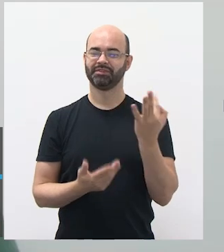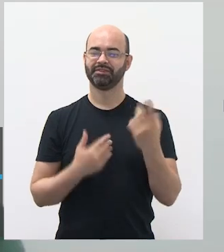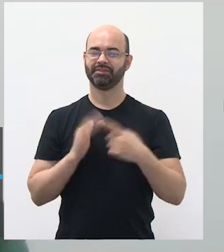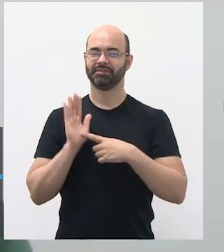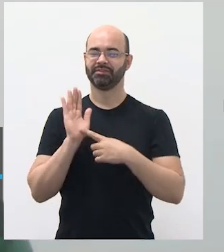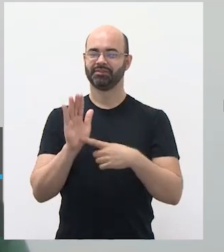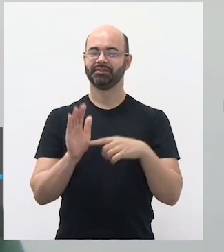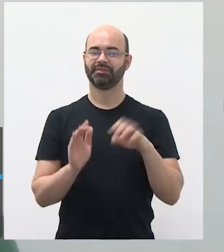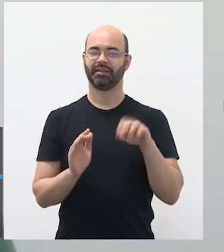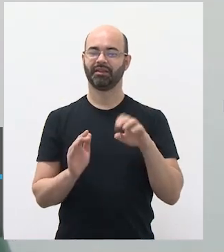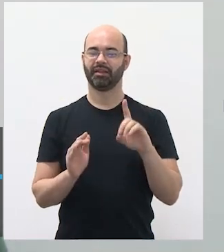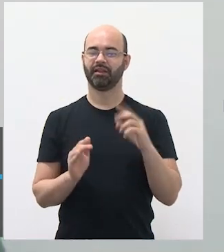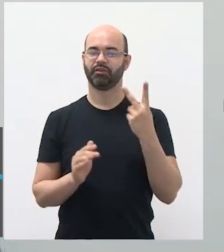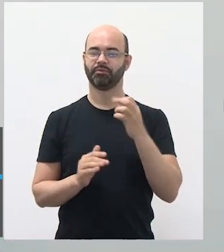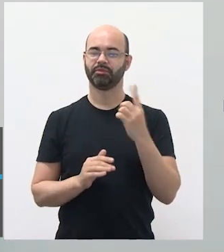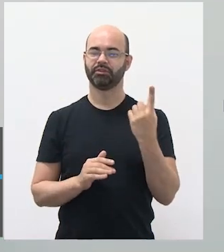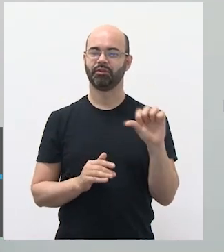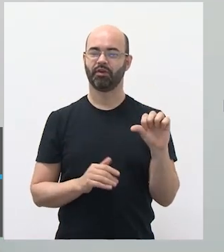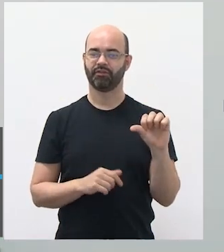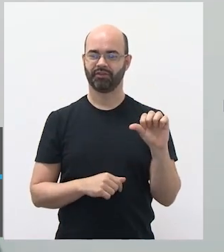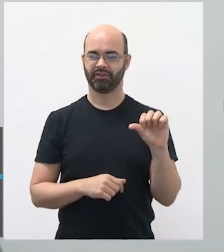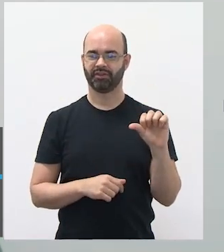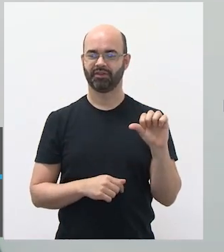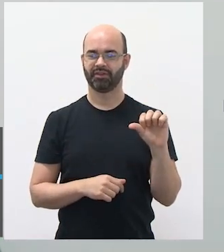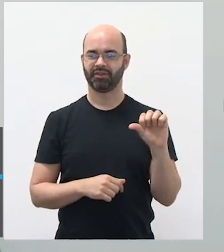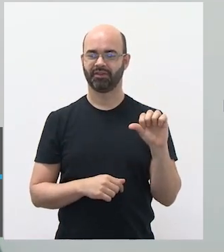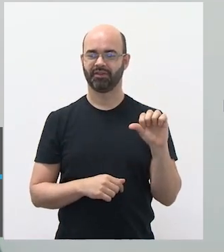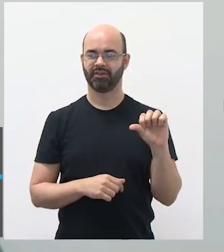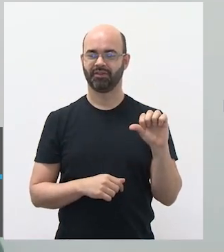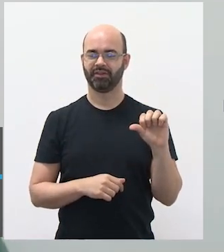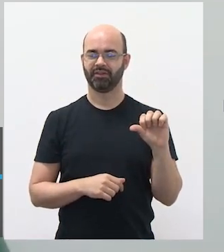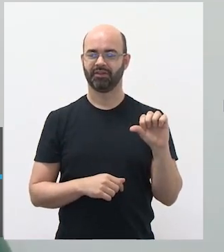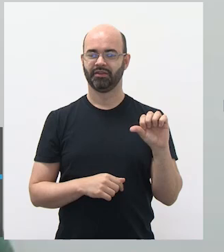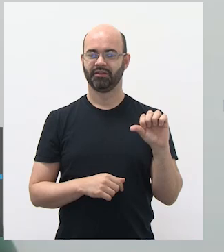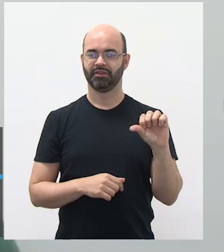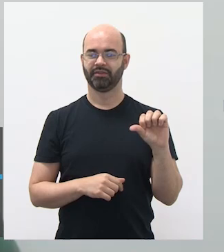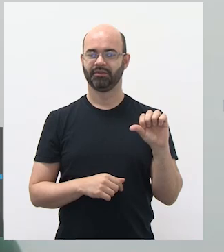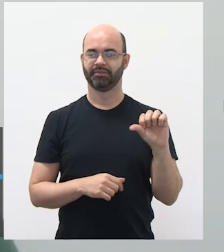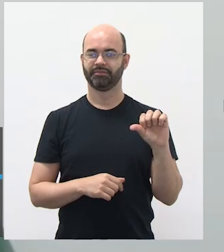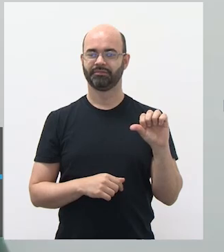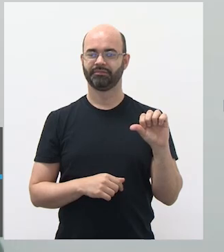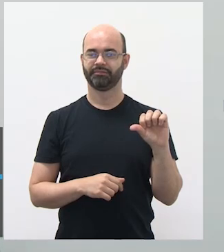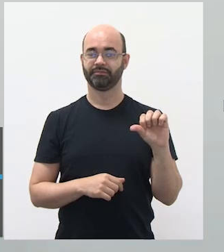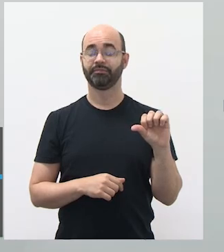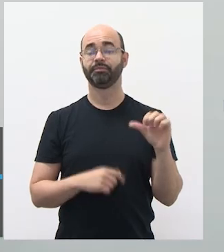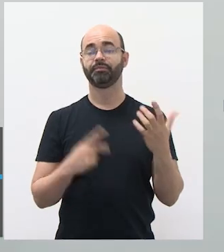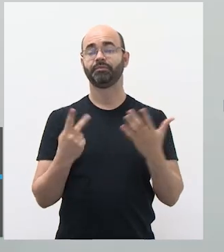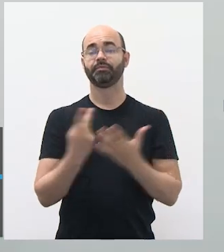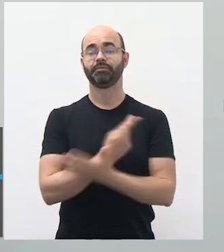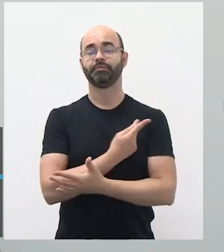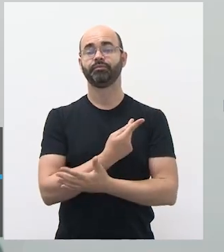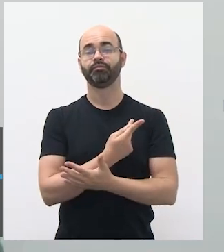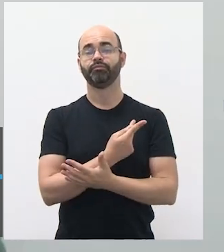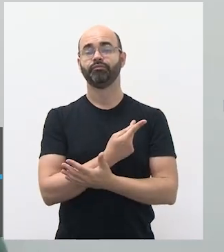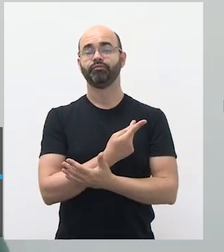de 2019, né, que traz algumas características a respeito